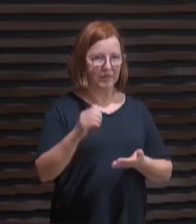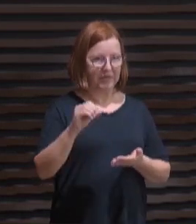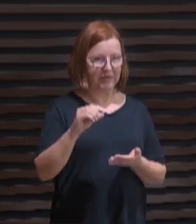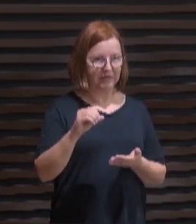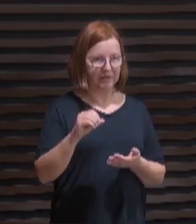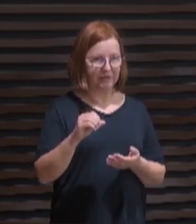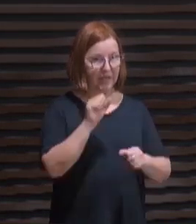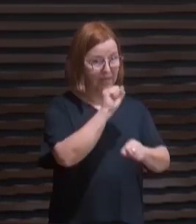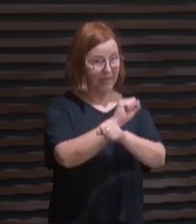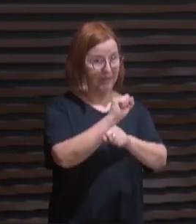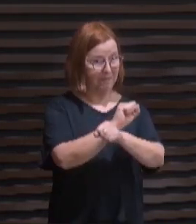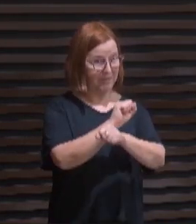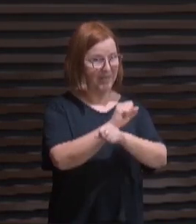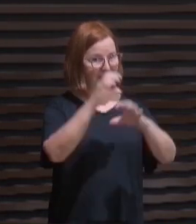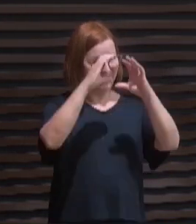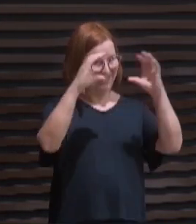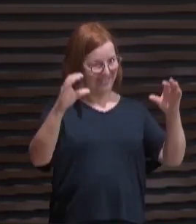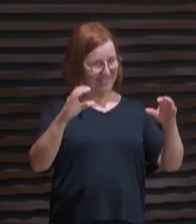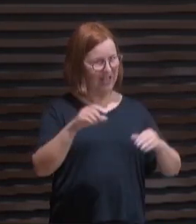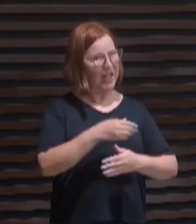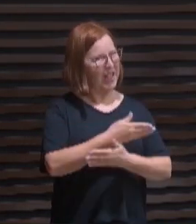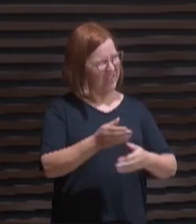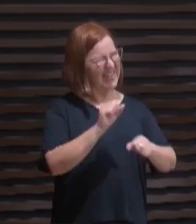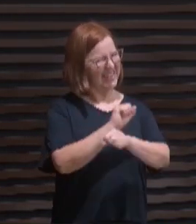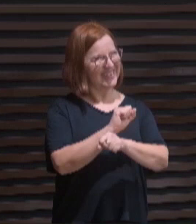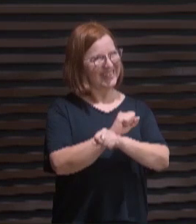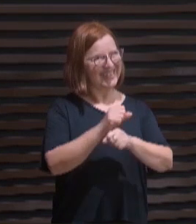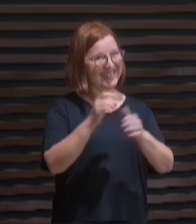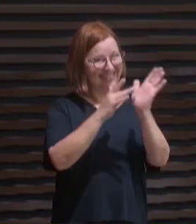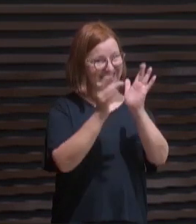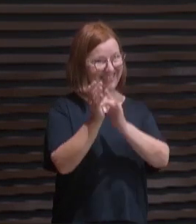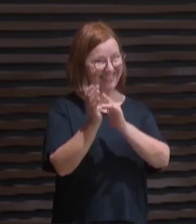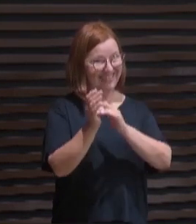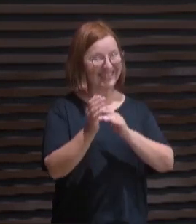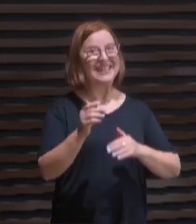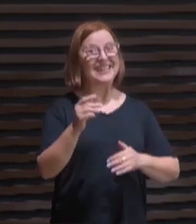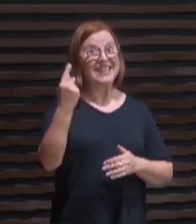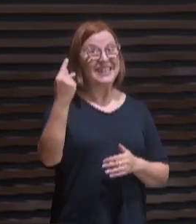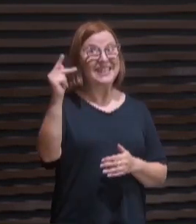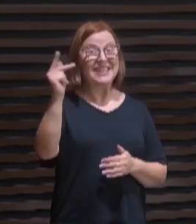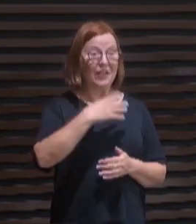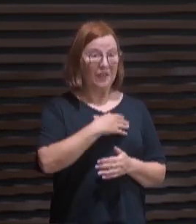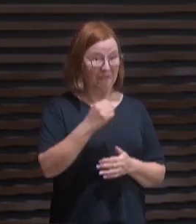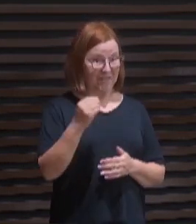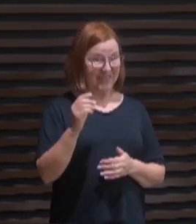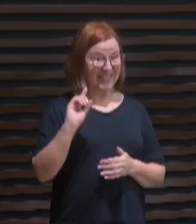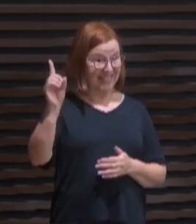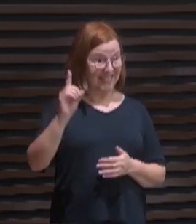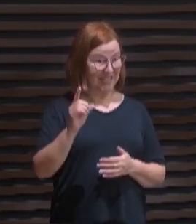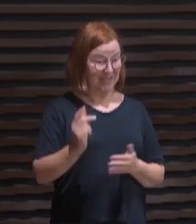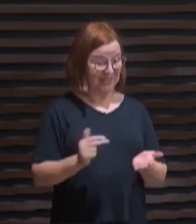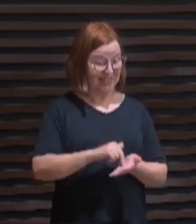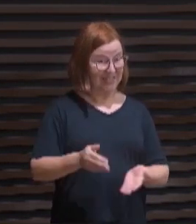céu, você está guardando Jesus? Dos céus, o seu Filho, a quem ele ressuscitou dentre os